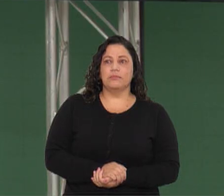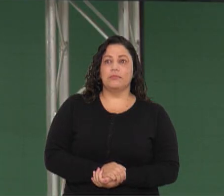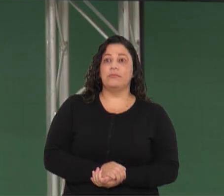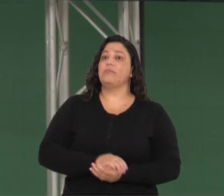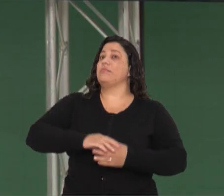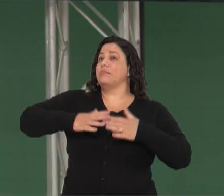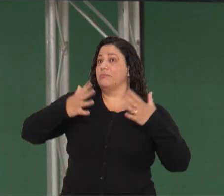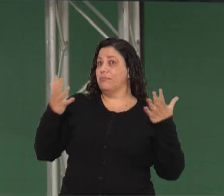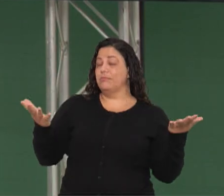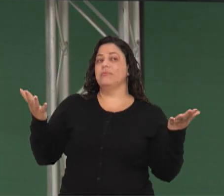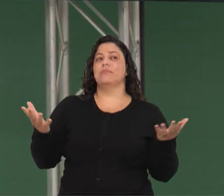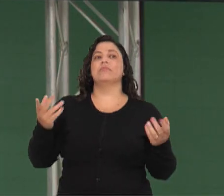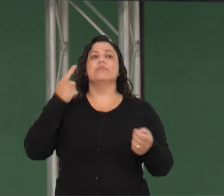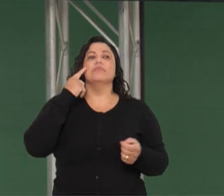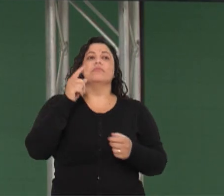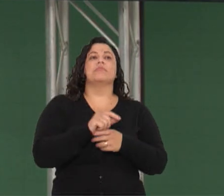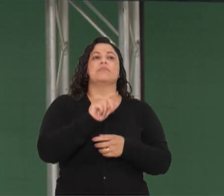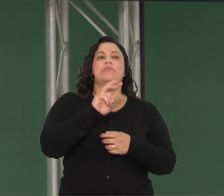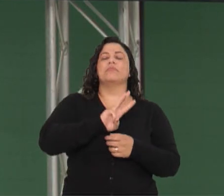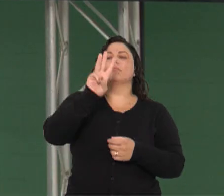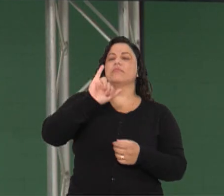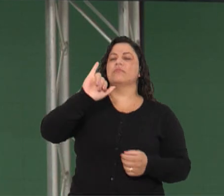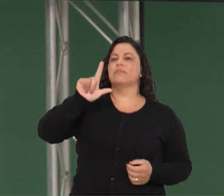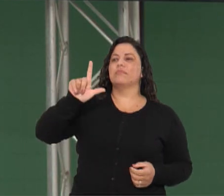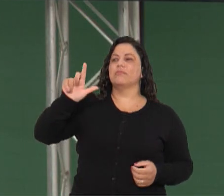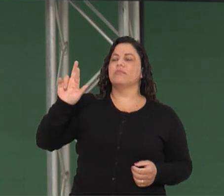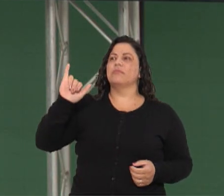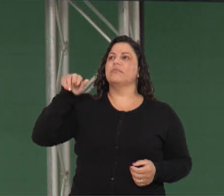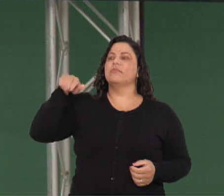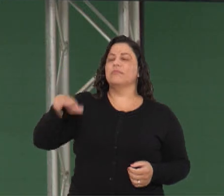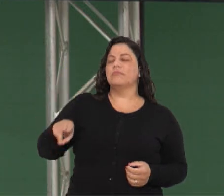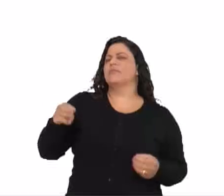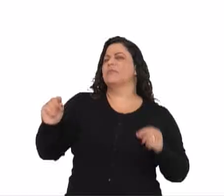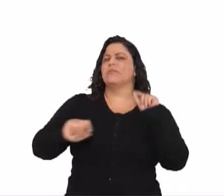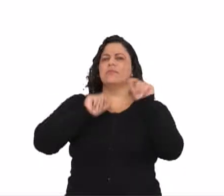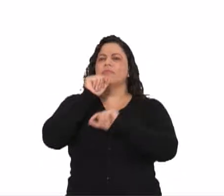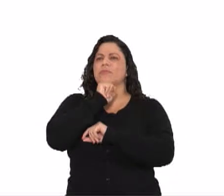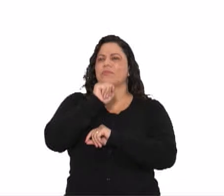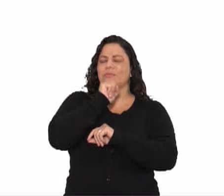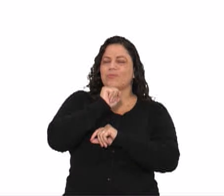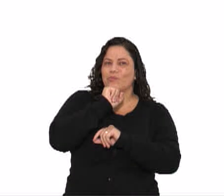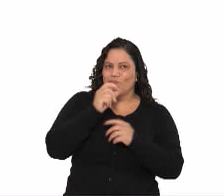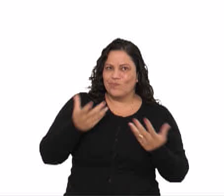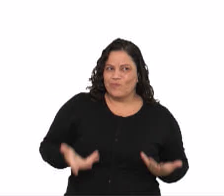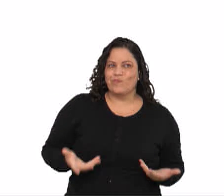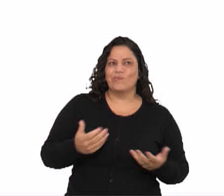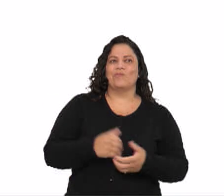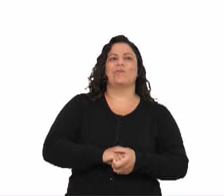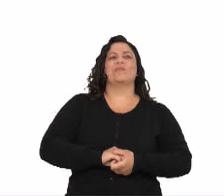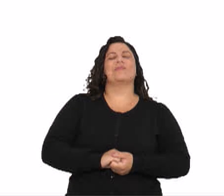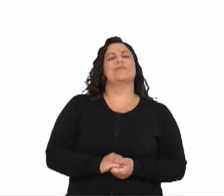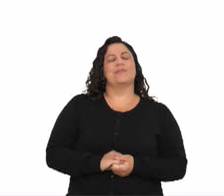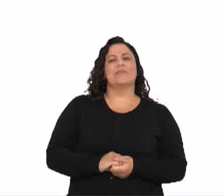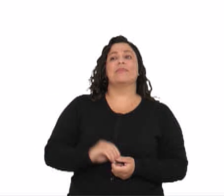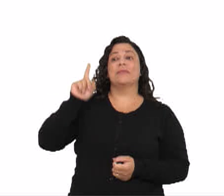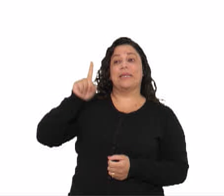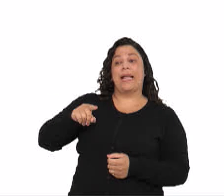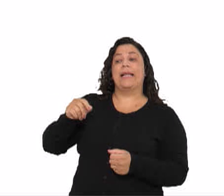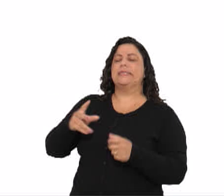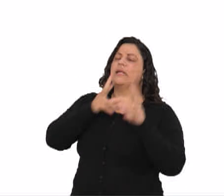So, let's see. William is my grandfather. Então, William é o meu avô. He is sleeping. Ele